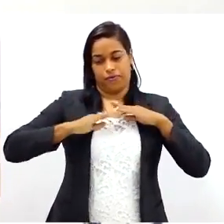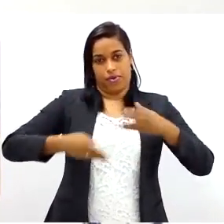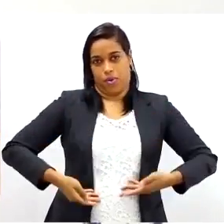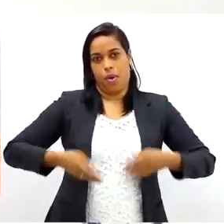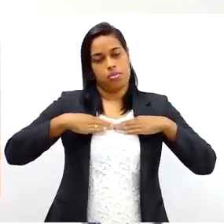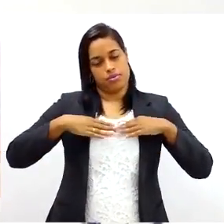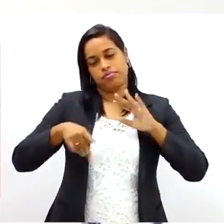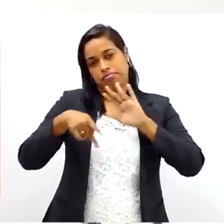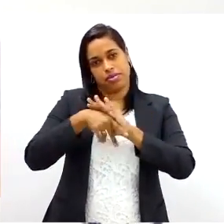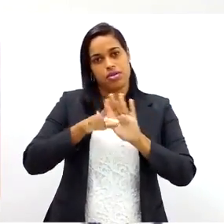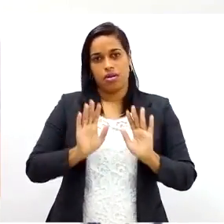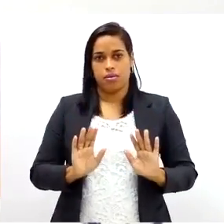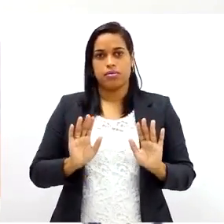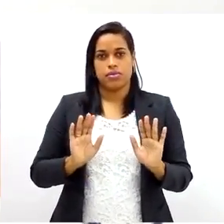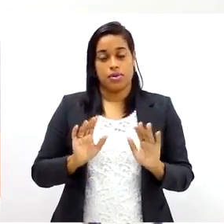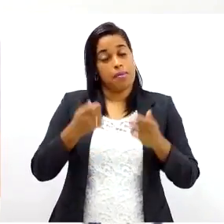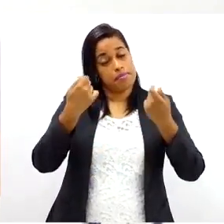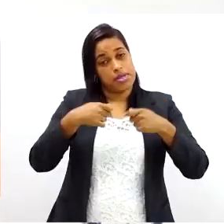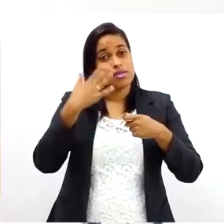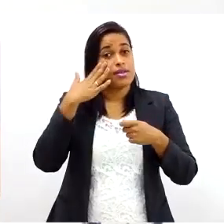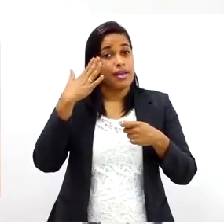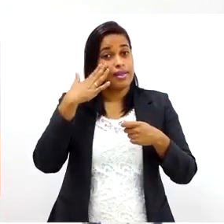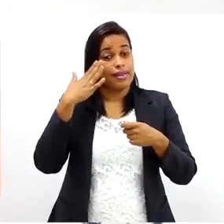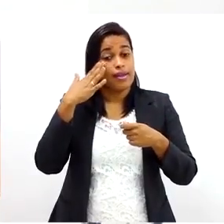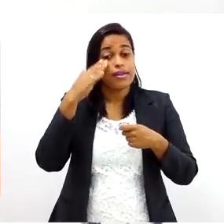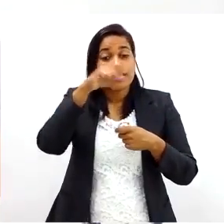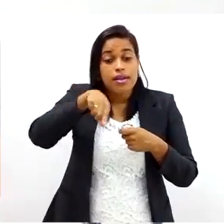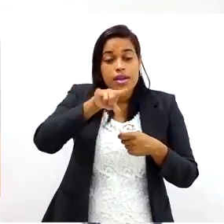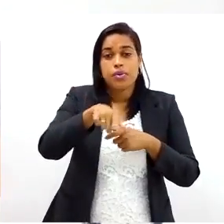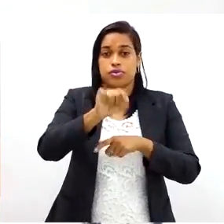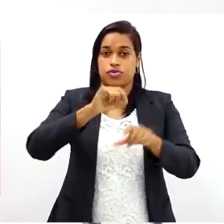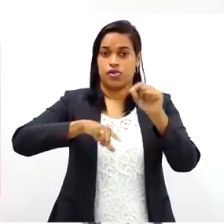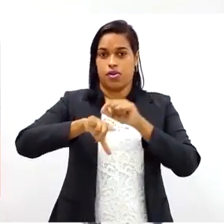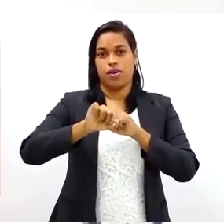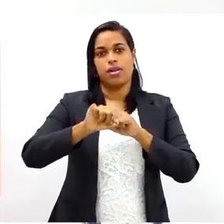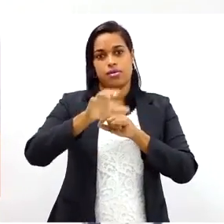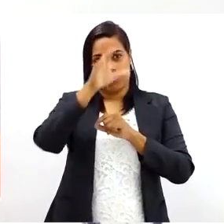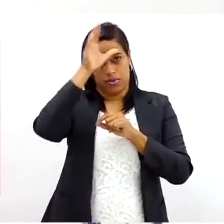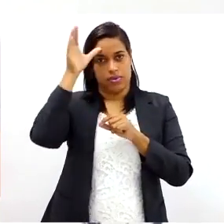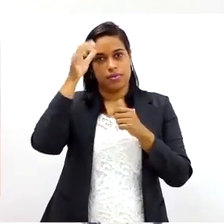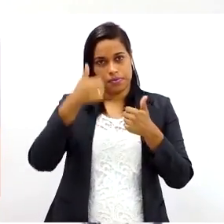ser levado em consideração quando fazemos essa escolha.